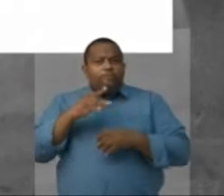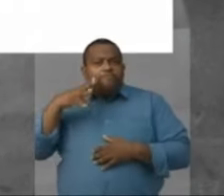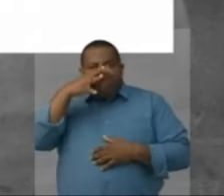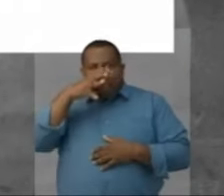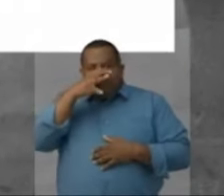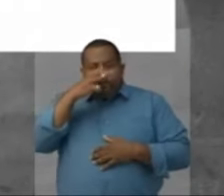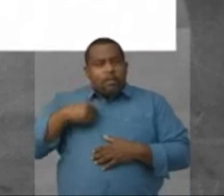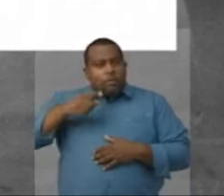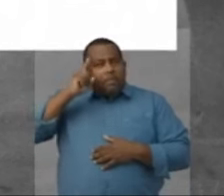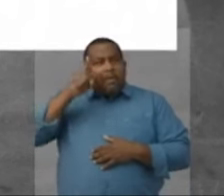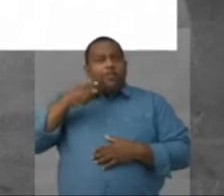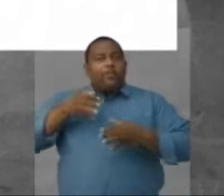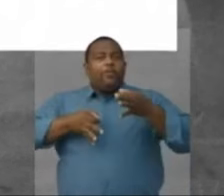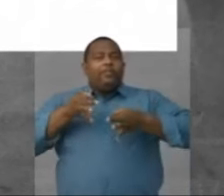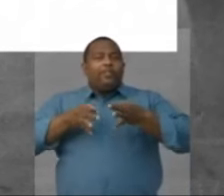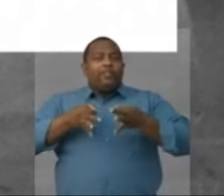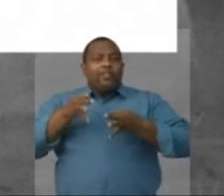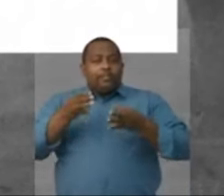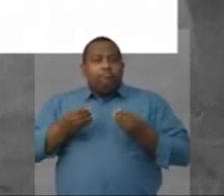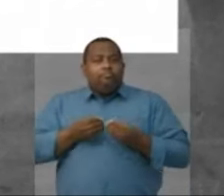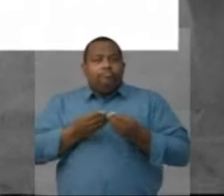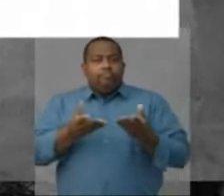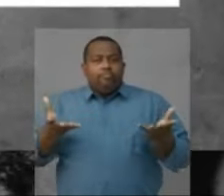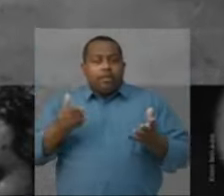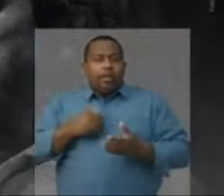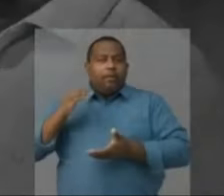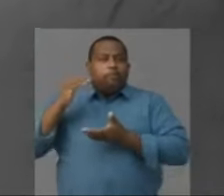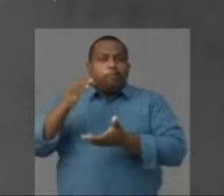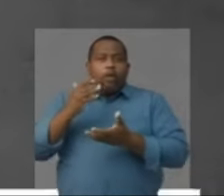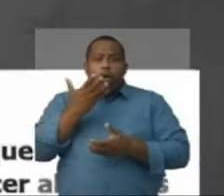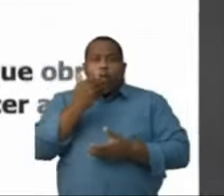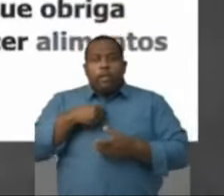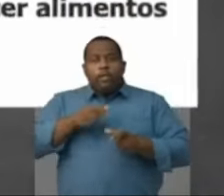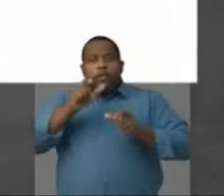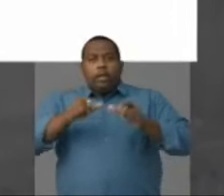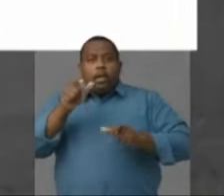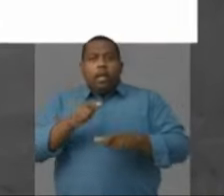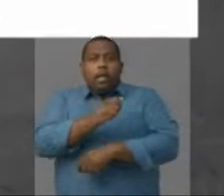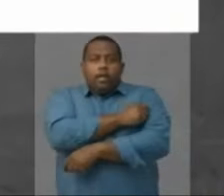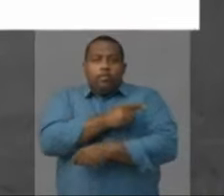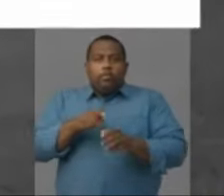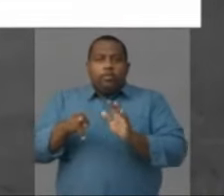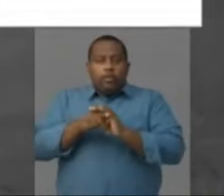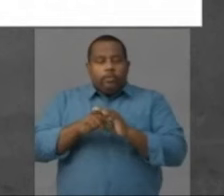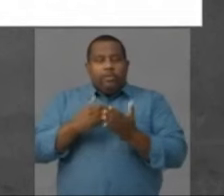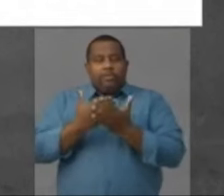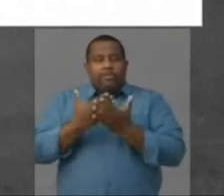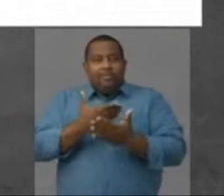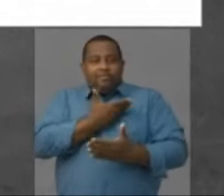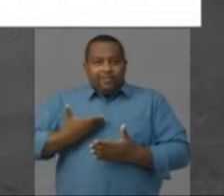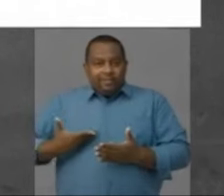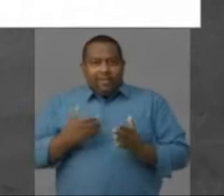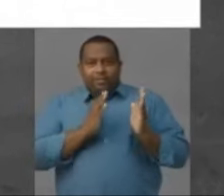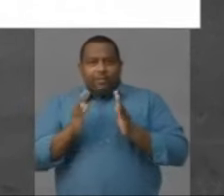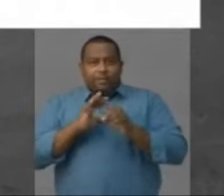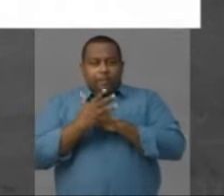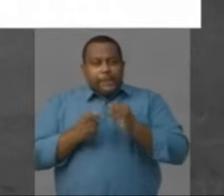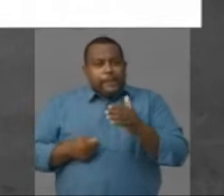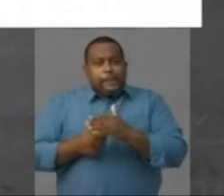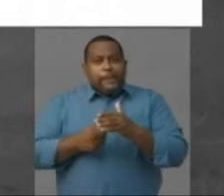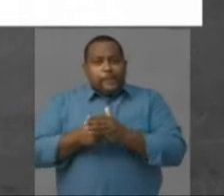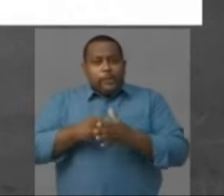resistiu à determinação da justiça para distribuir cestas básicas aos alunos da rede estadual na pandemia? Só depois de